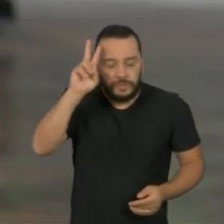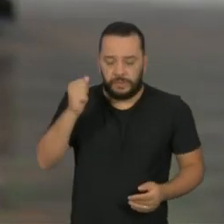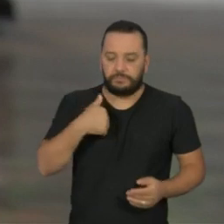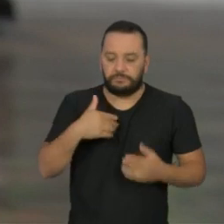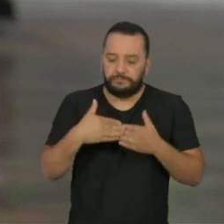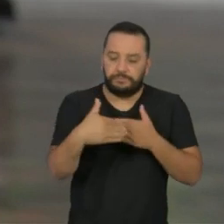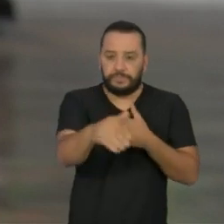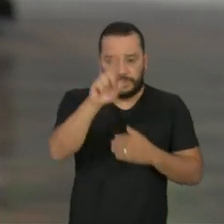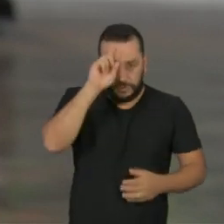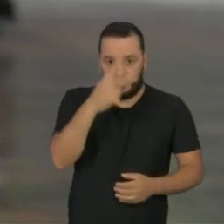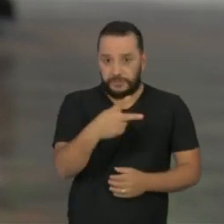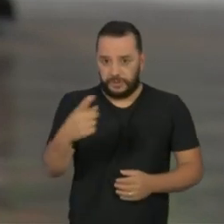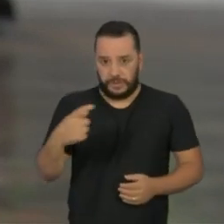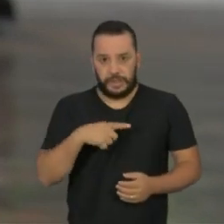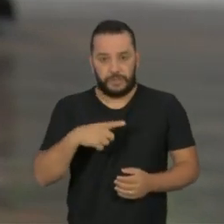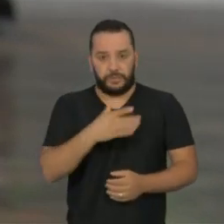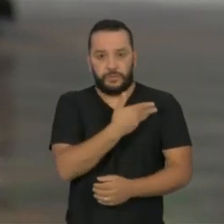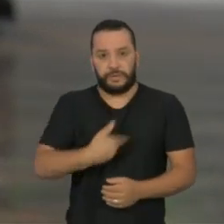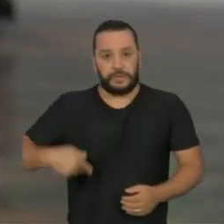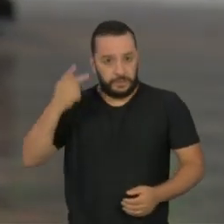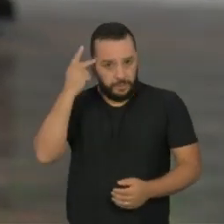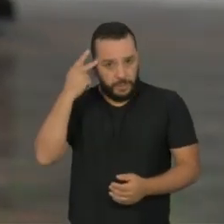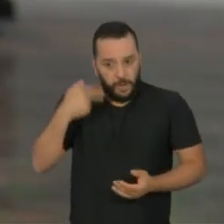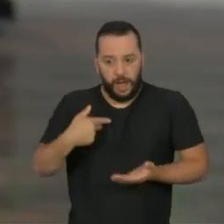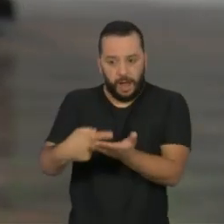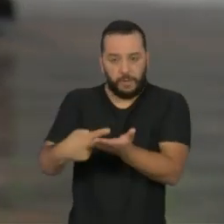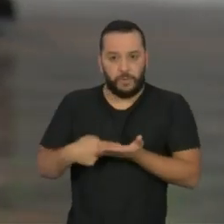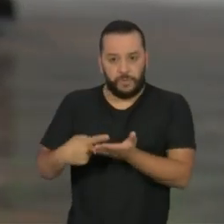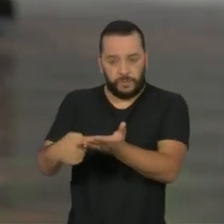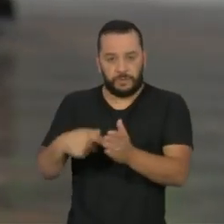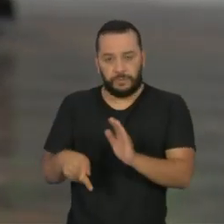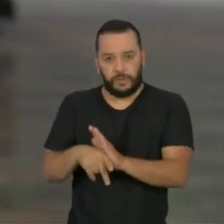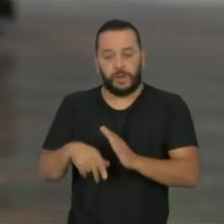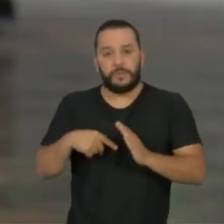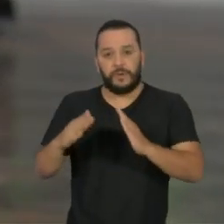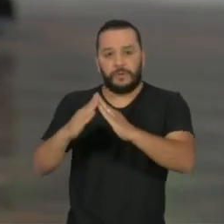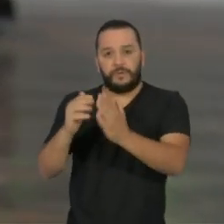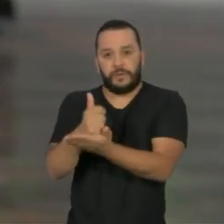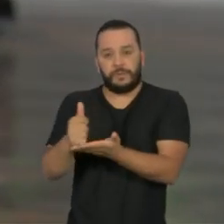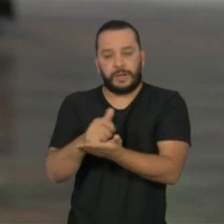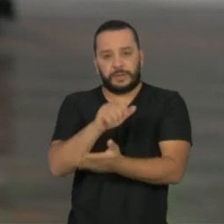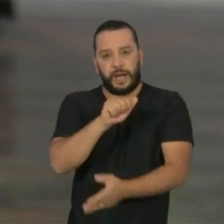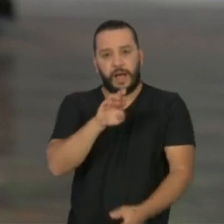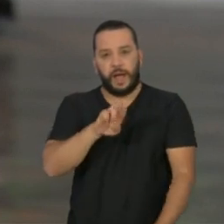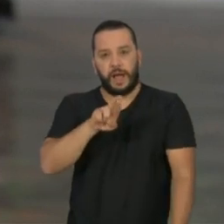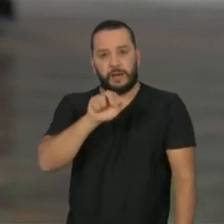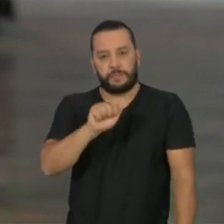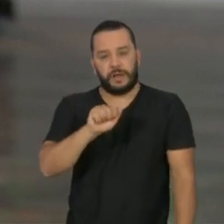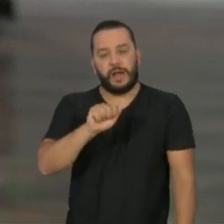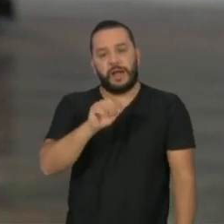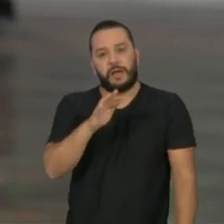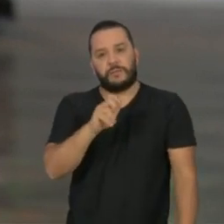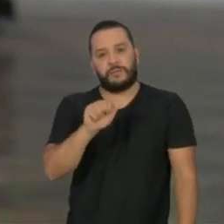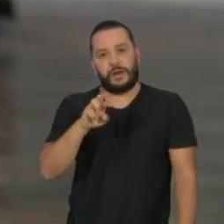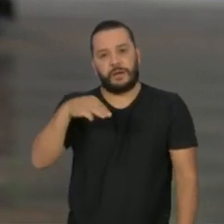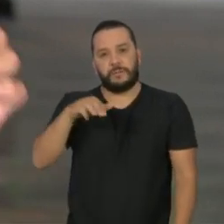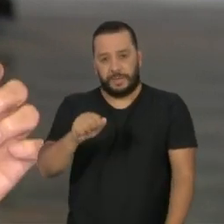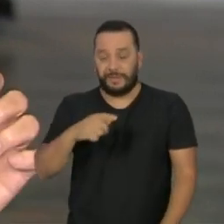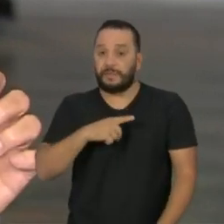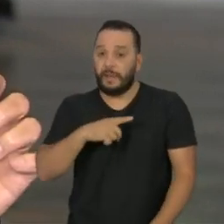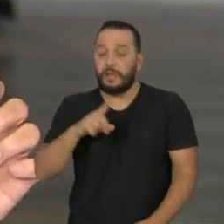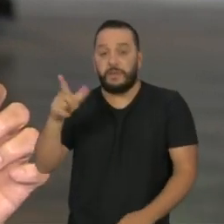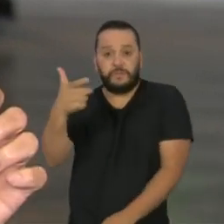acordo do Governo do Estado de São Paulo com as redes de farmácias da Abrafarma, também haverá vacinação nas